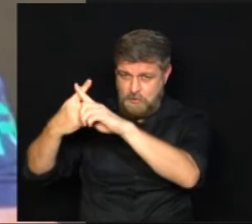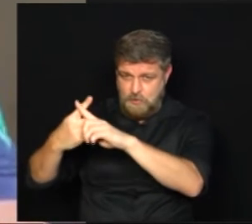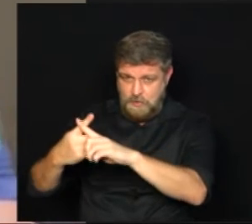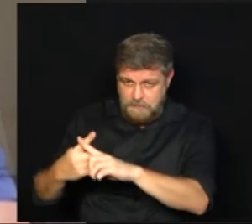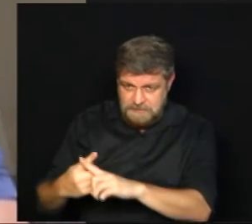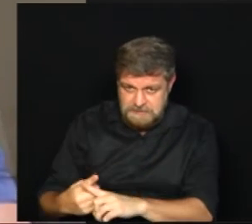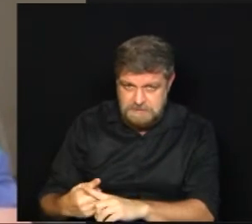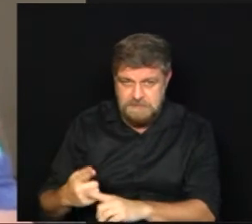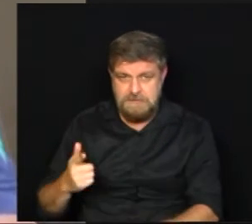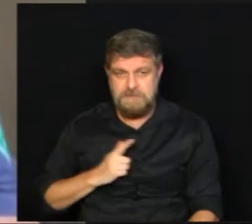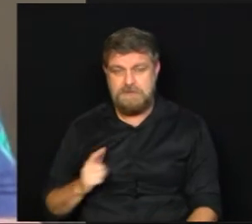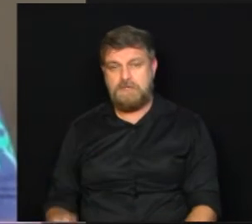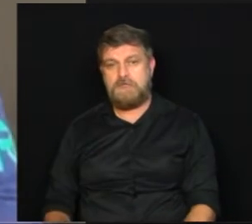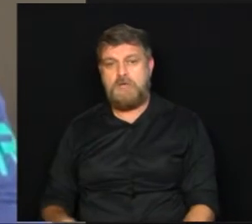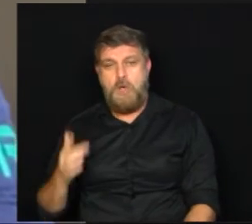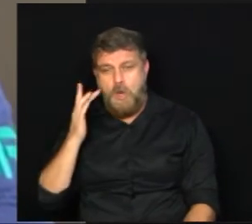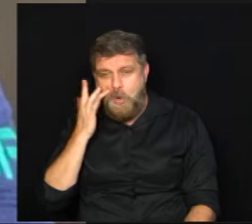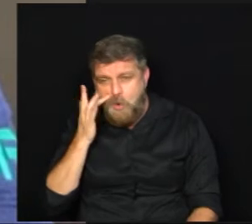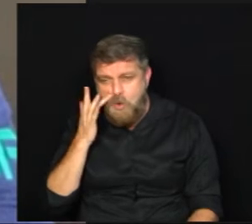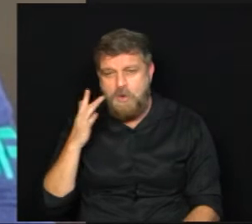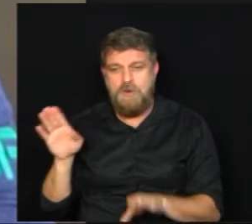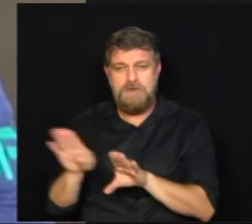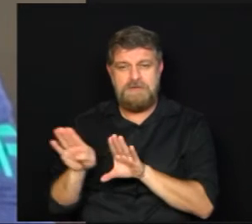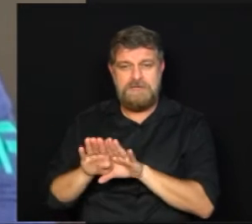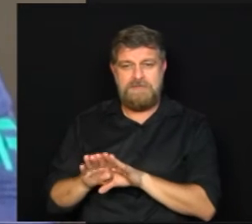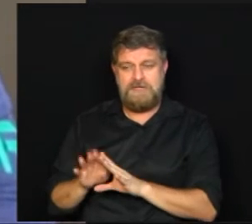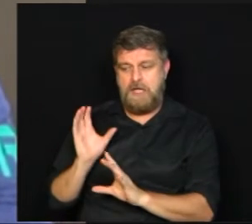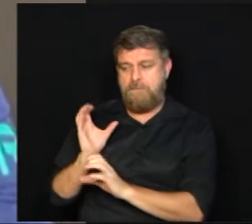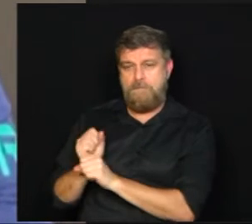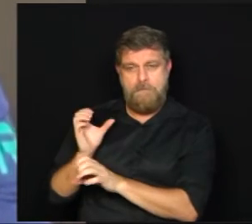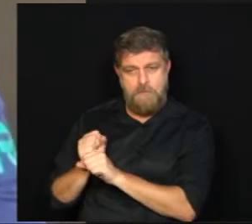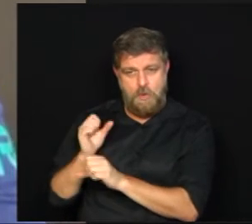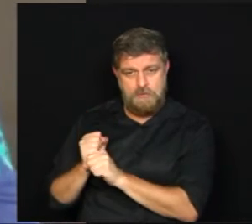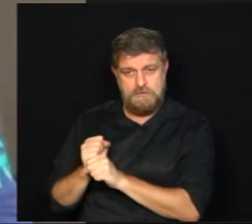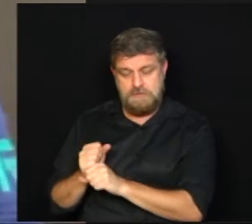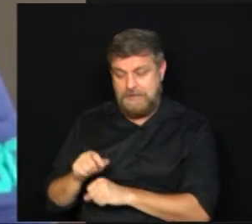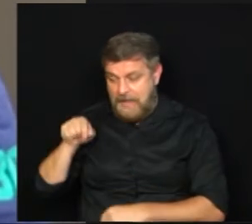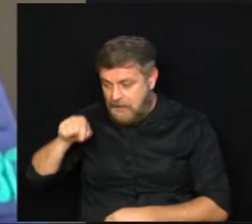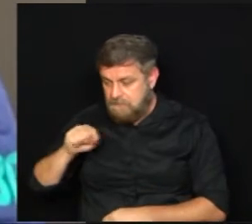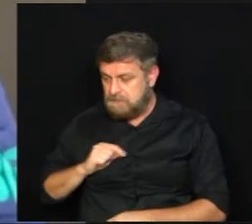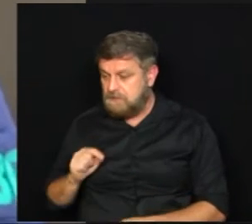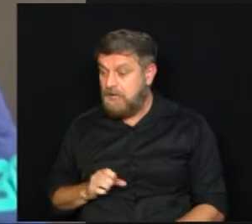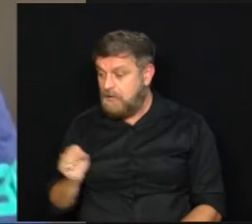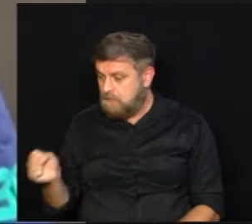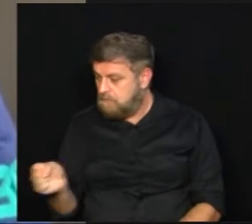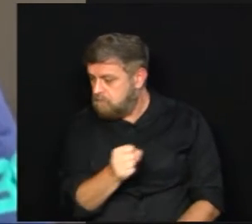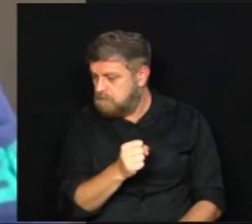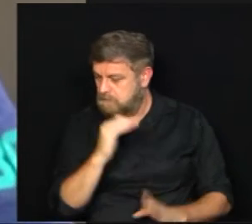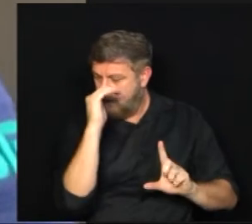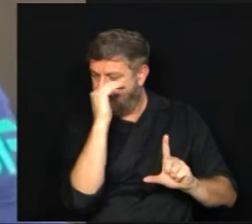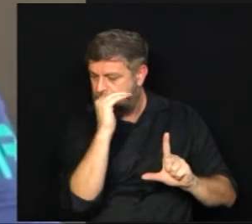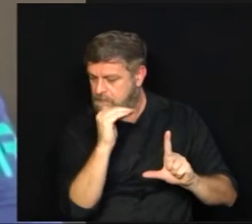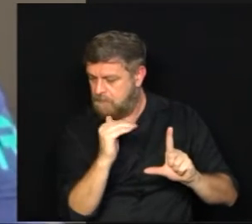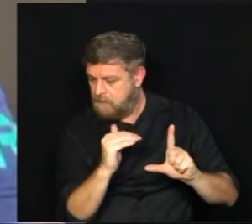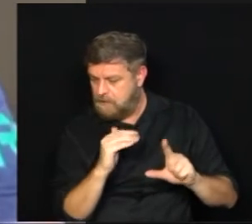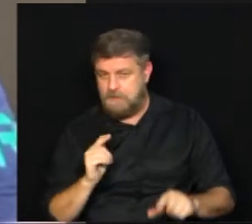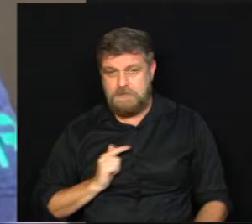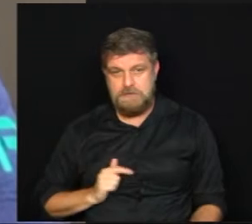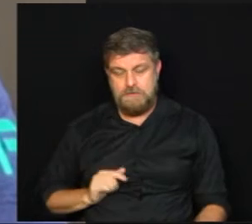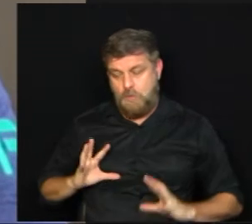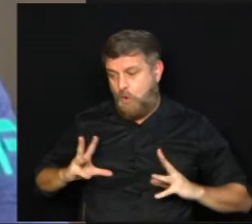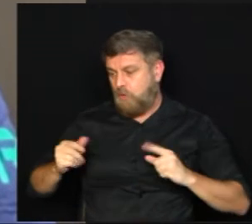algumas competições ouro, você precisa fazer alguns pontos e através desses pontos você se classifica. Então você compete com todo